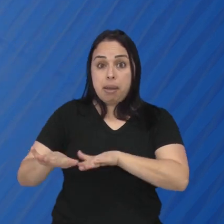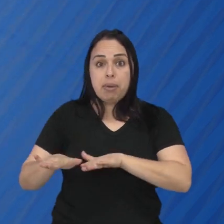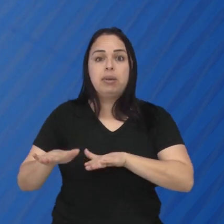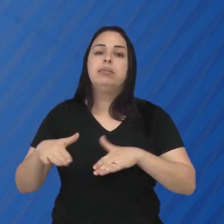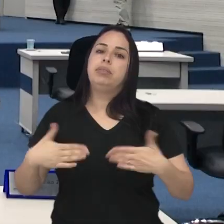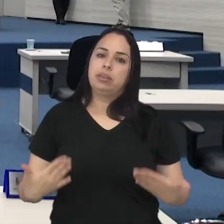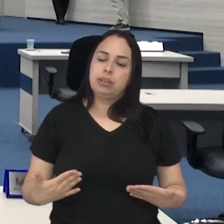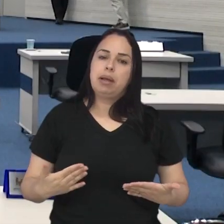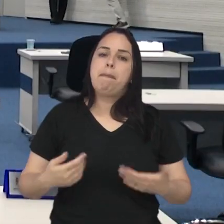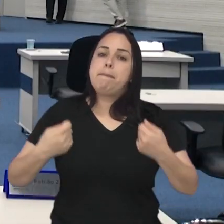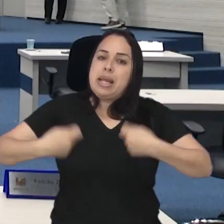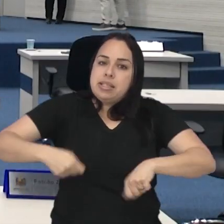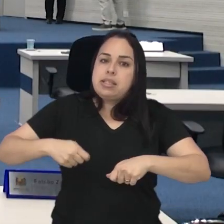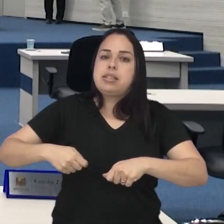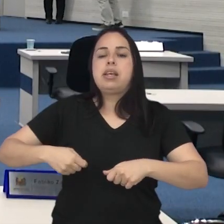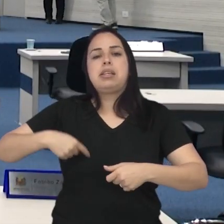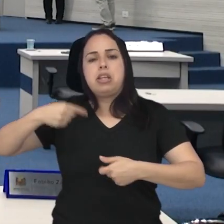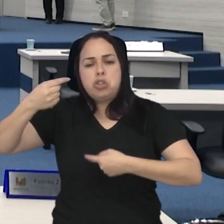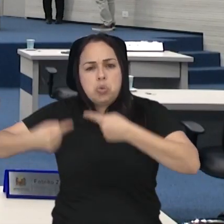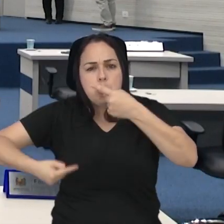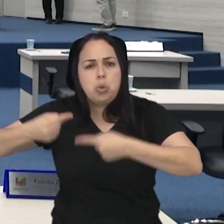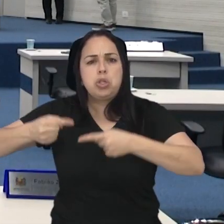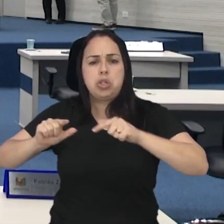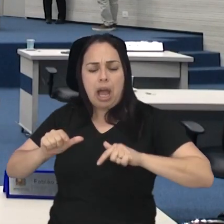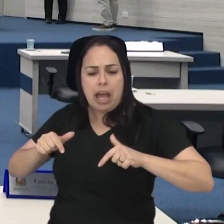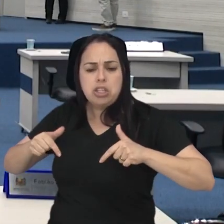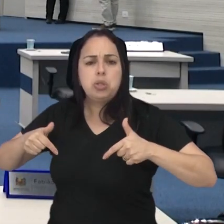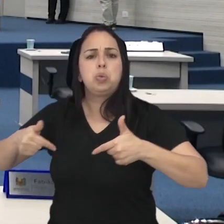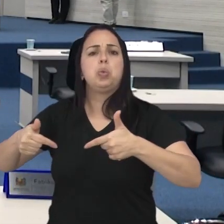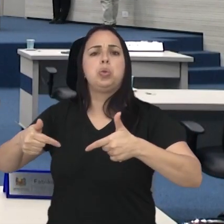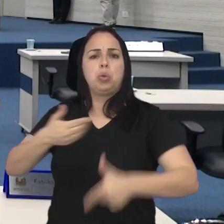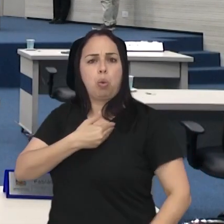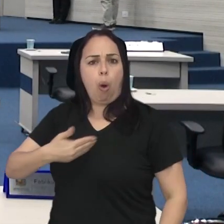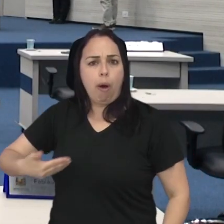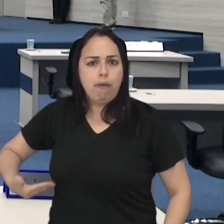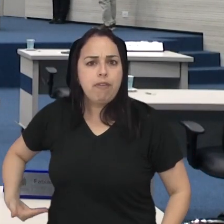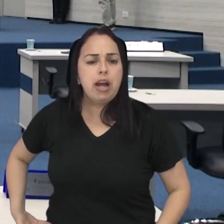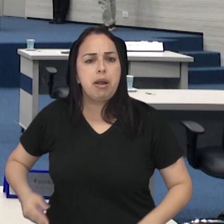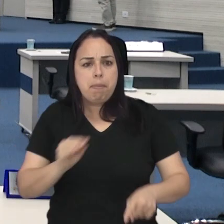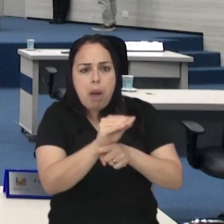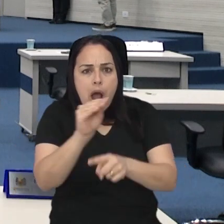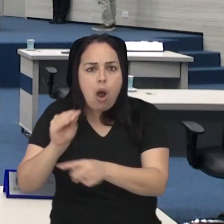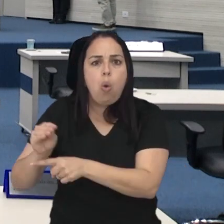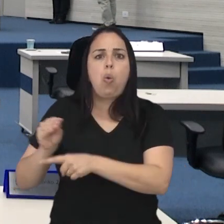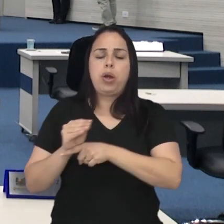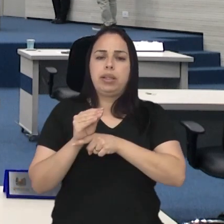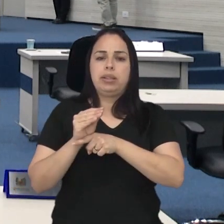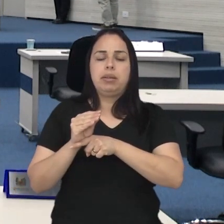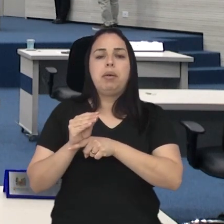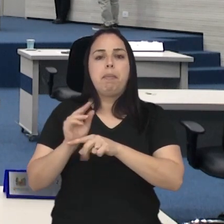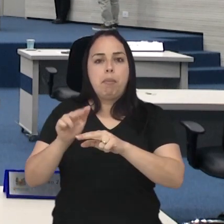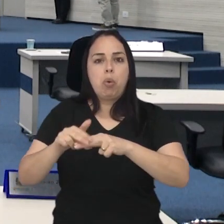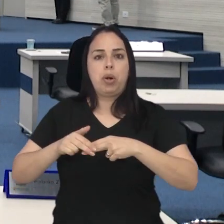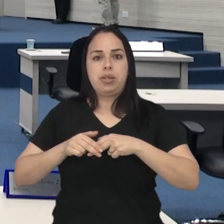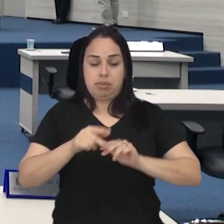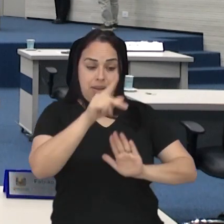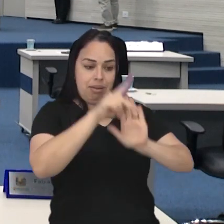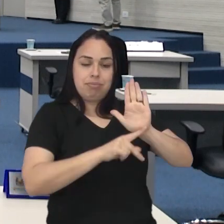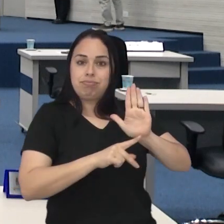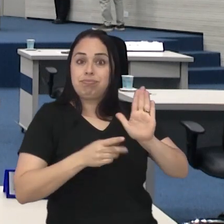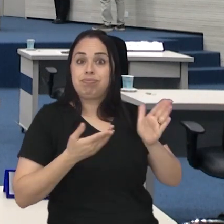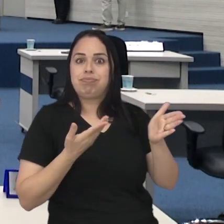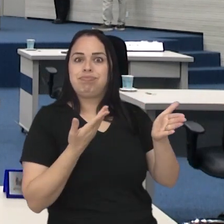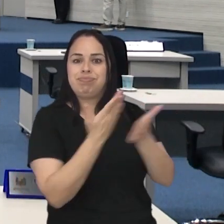de setembro. A necessidade de discutir políticas públicas de prevenção também motivou os vereadores